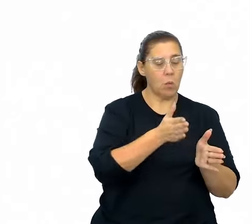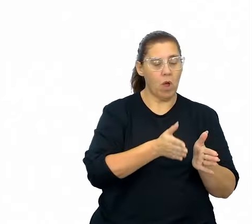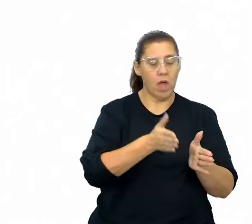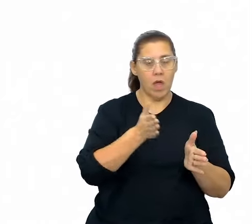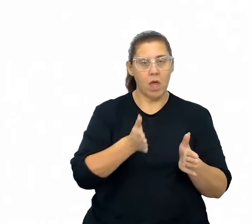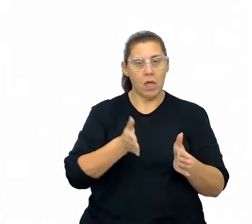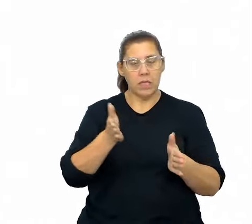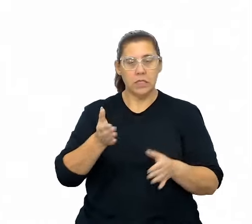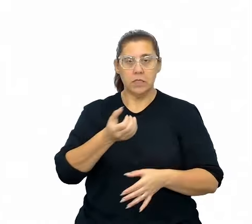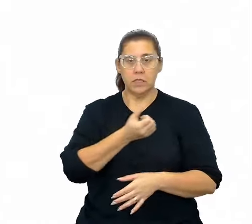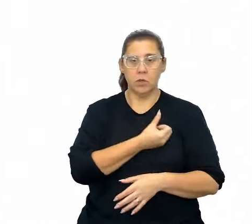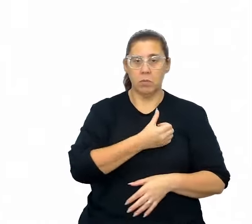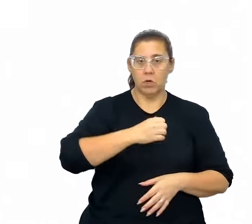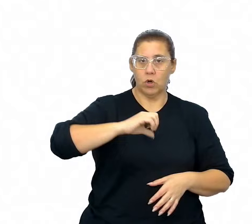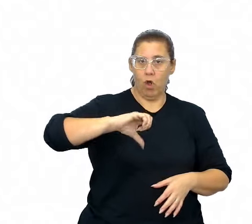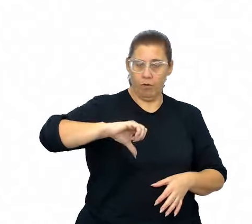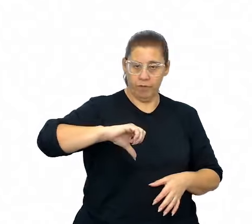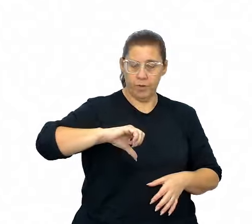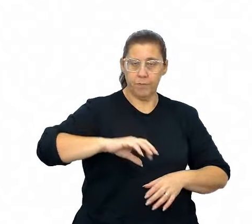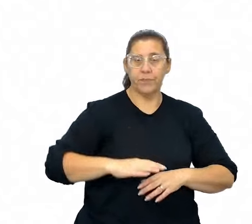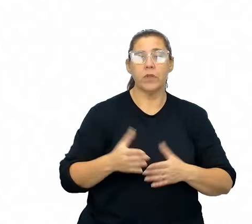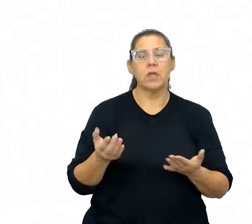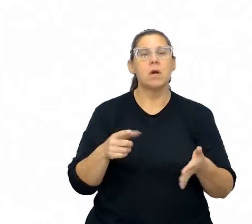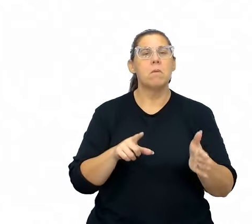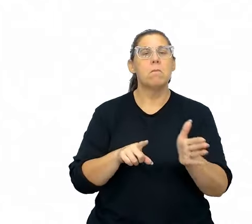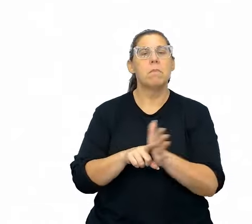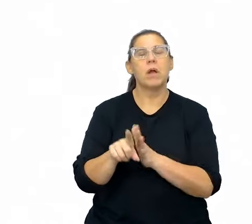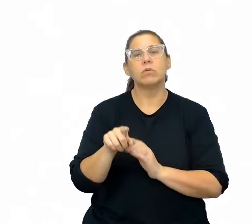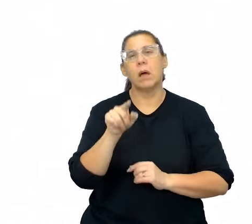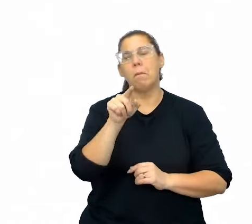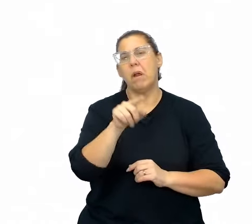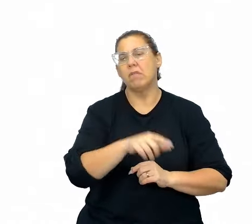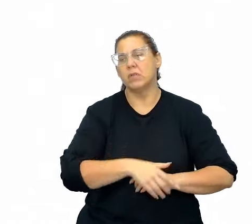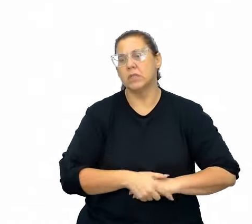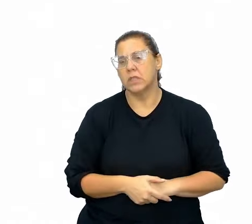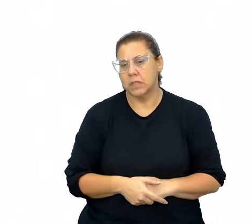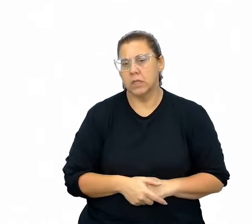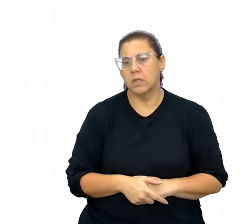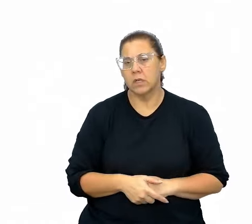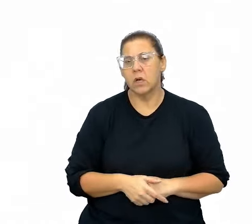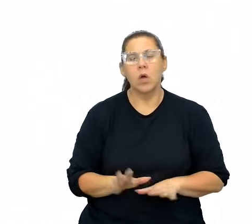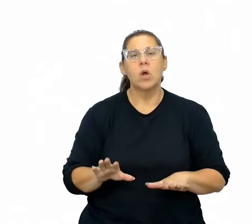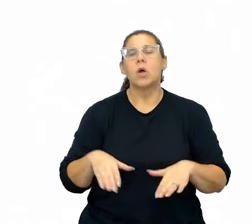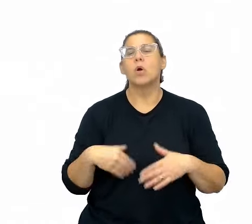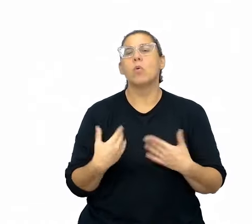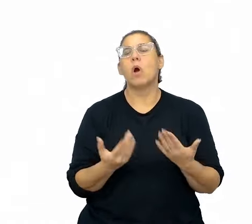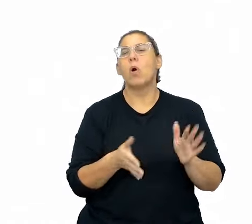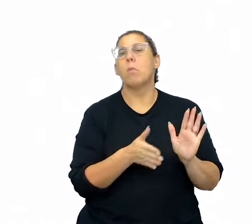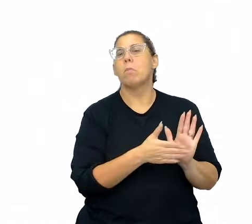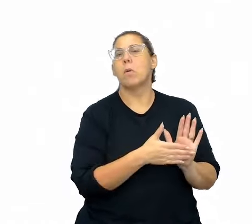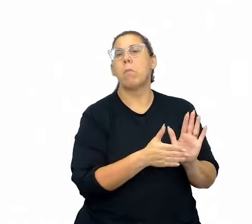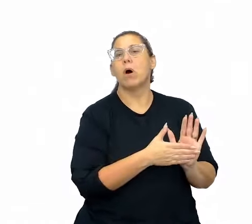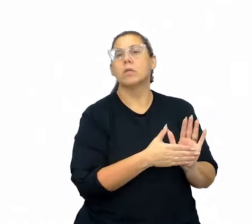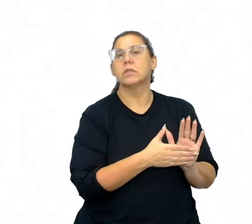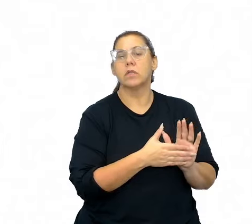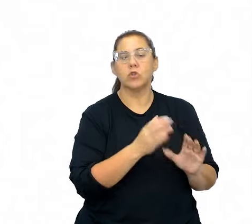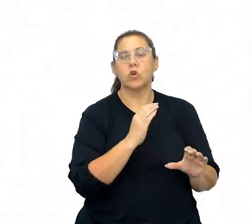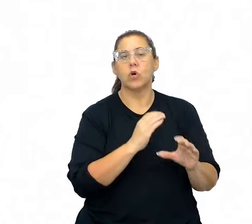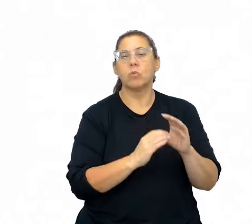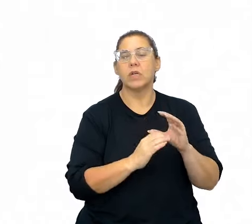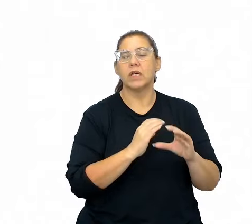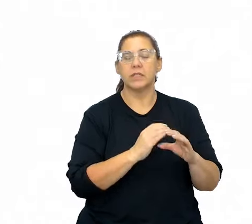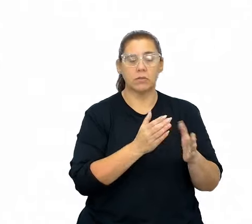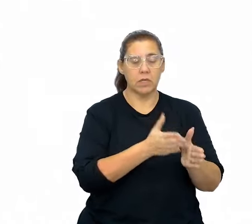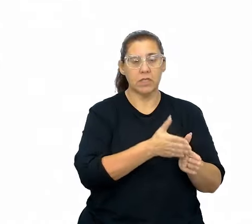Lendas Brasileiras, e gostaria de perguntar para vocês qual é o propósito comunicativo dessa